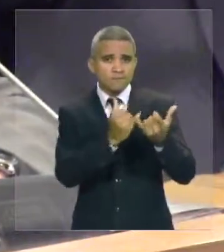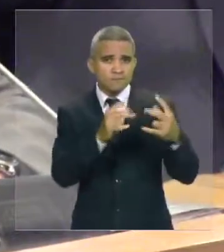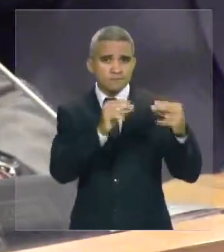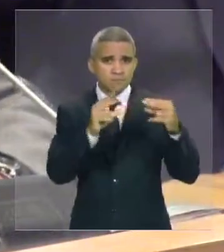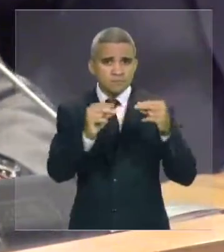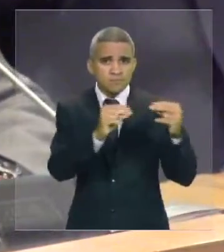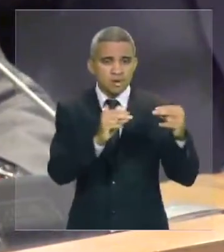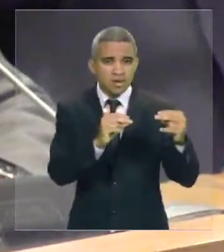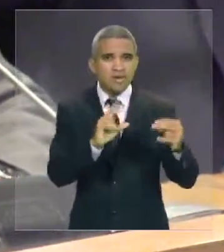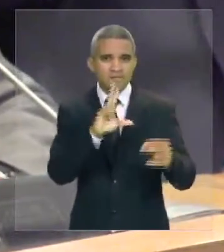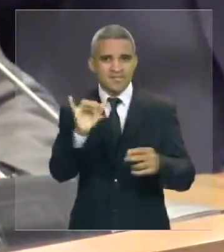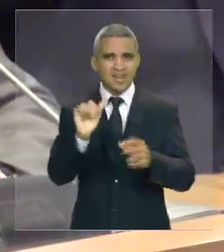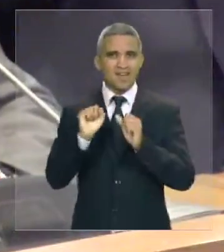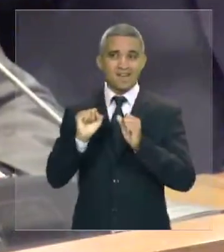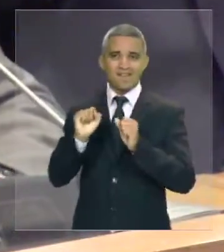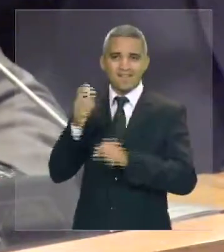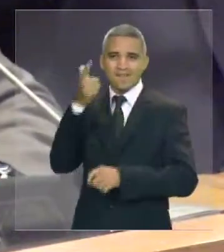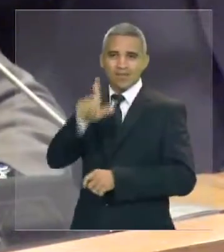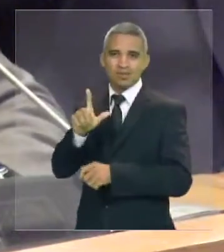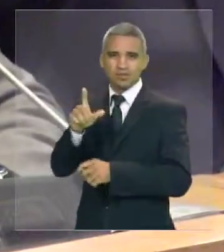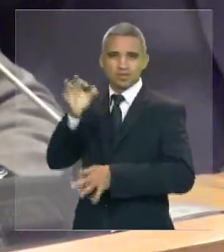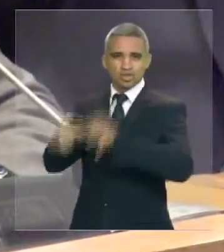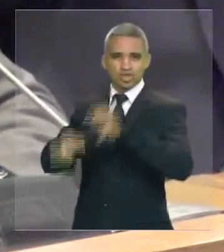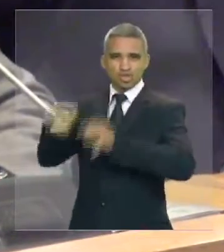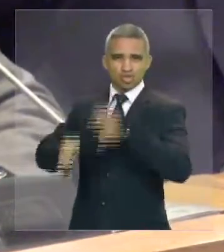uma decisão favorável na justiça.